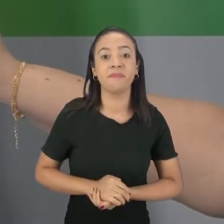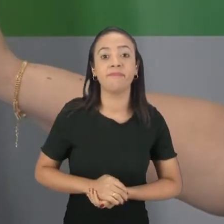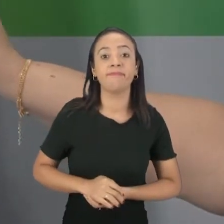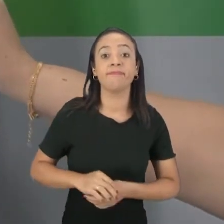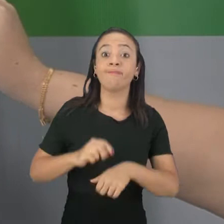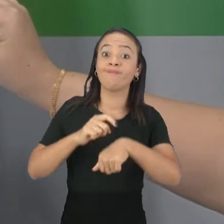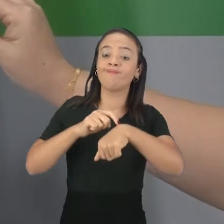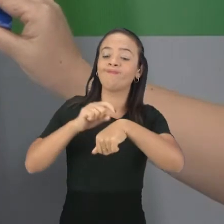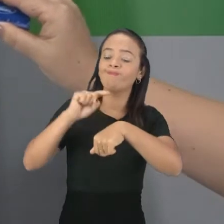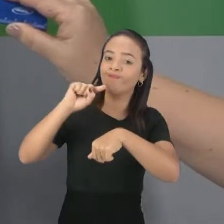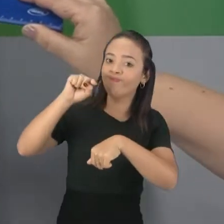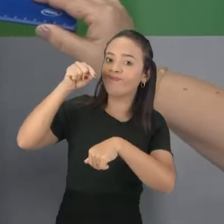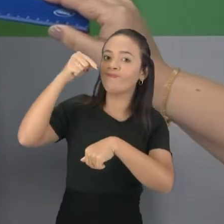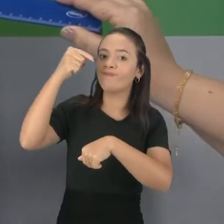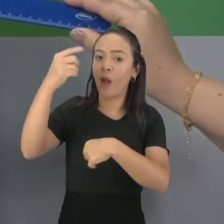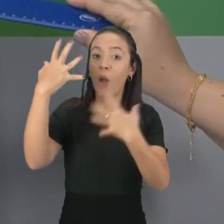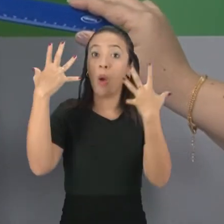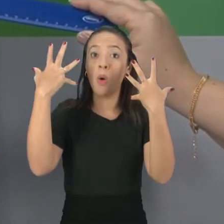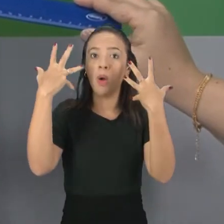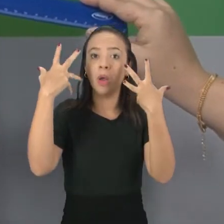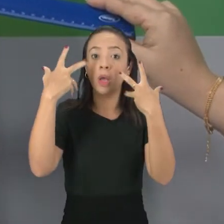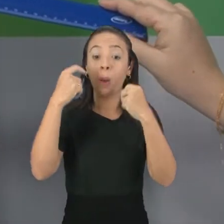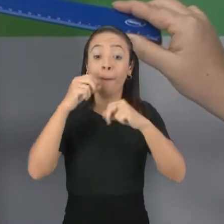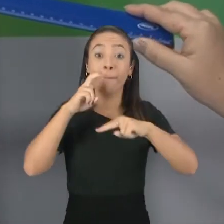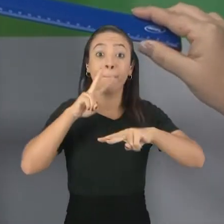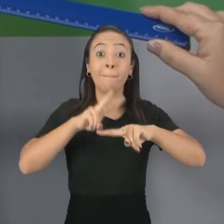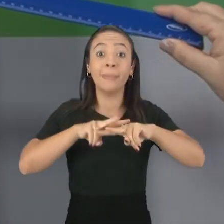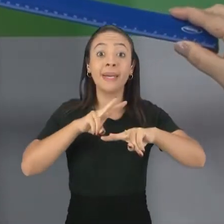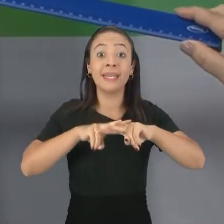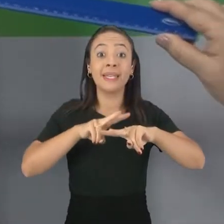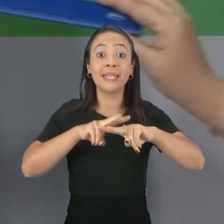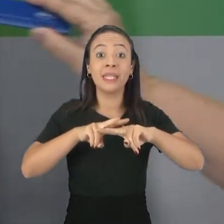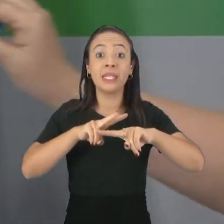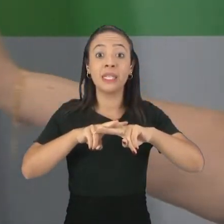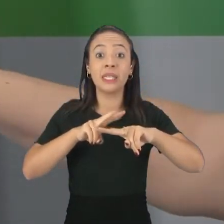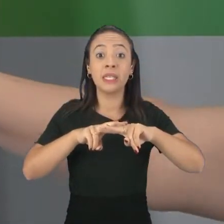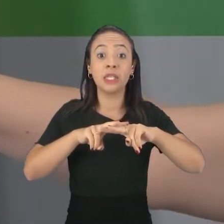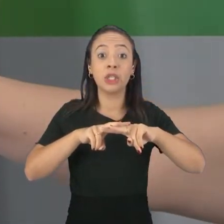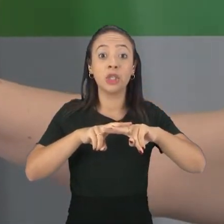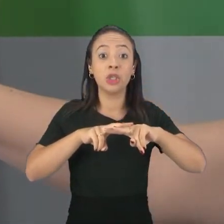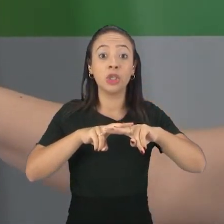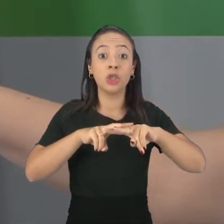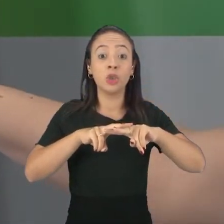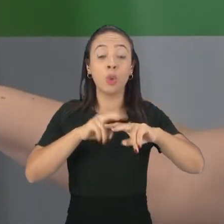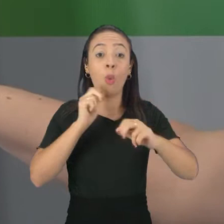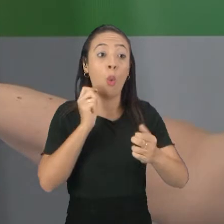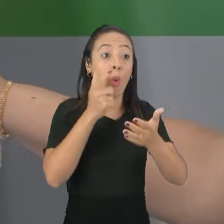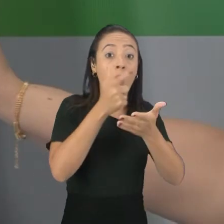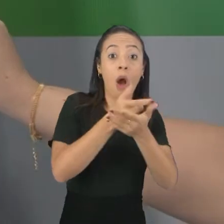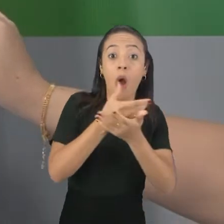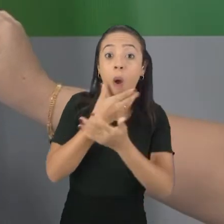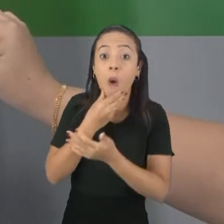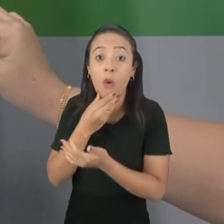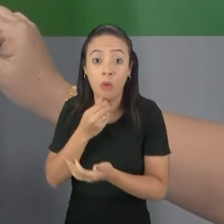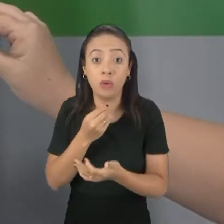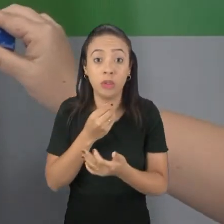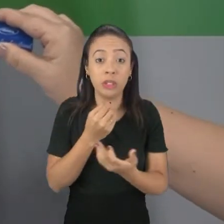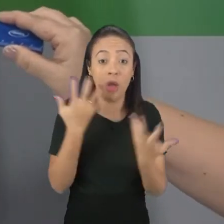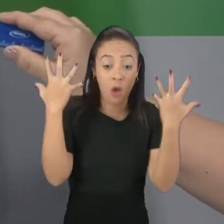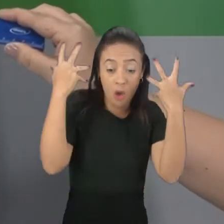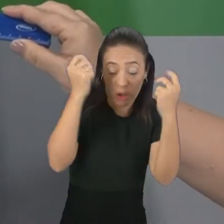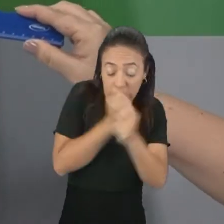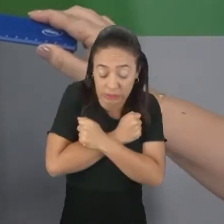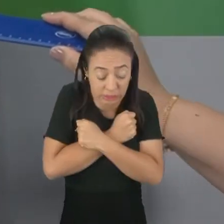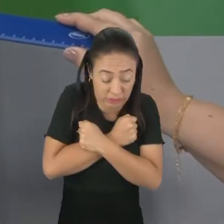tempo depois, o leão ficou preso na rede de uns caçadores. Não conseguia